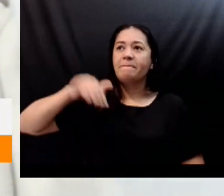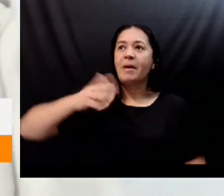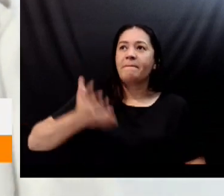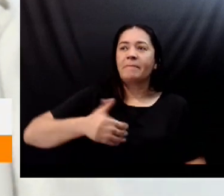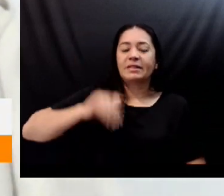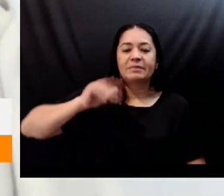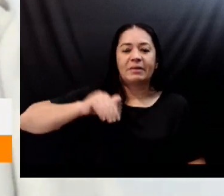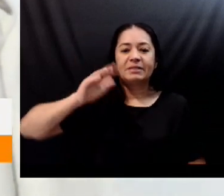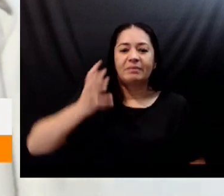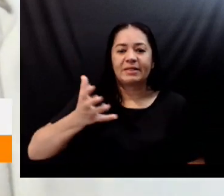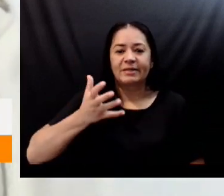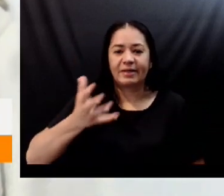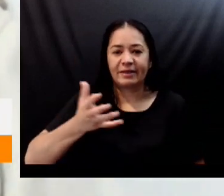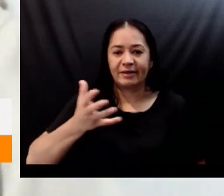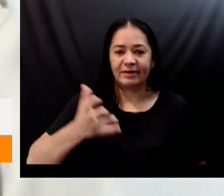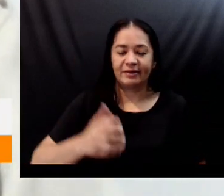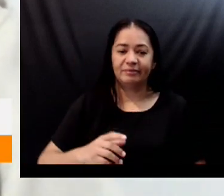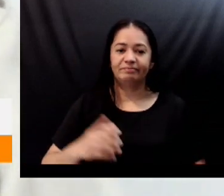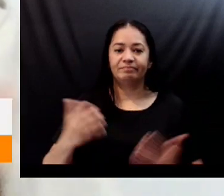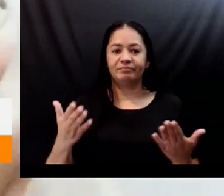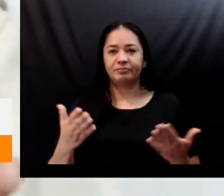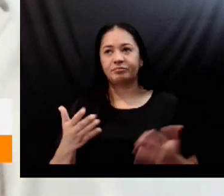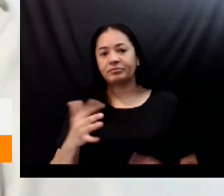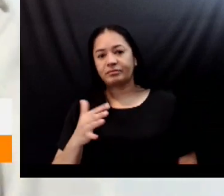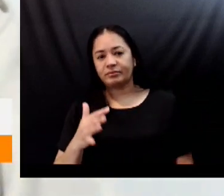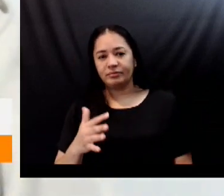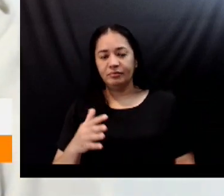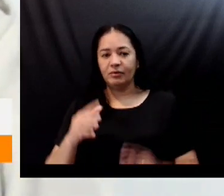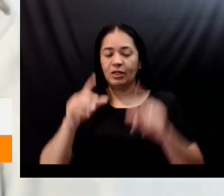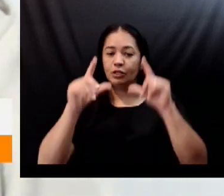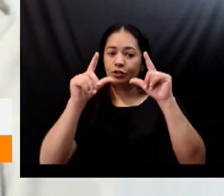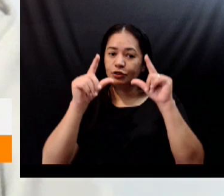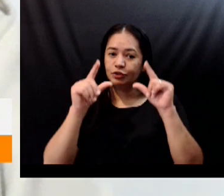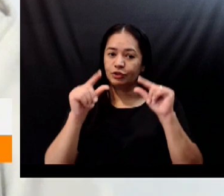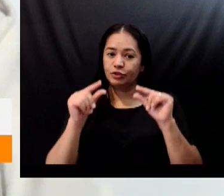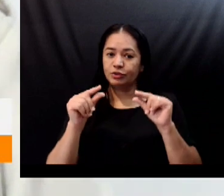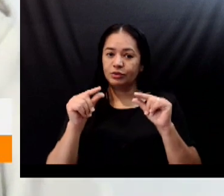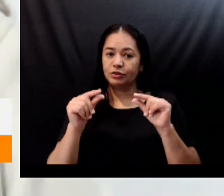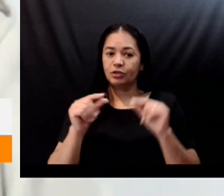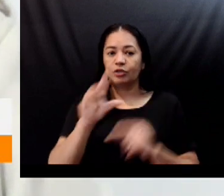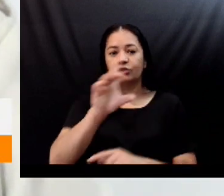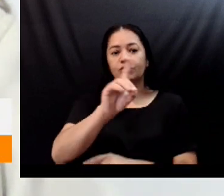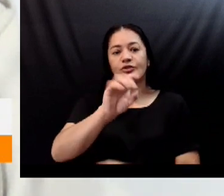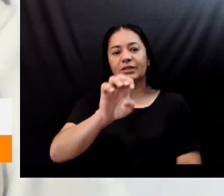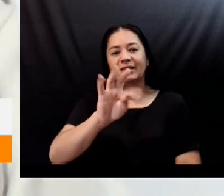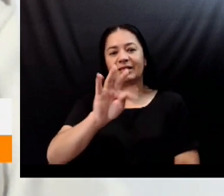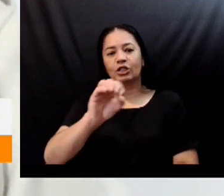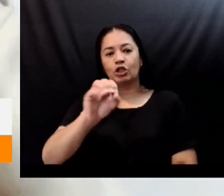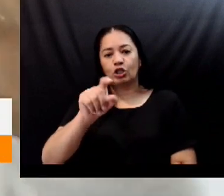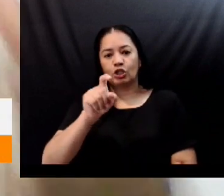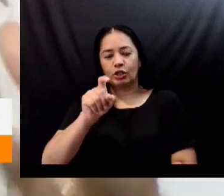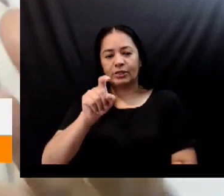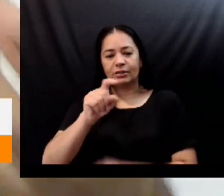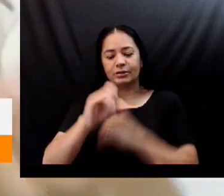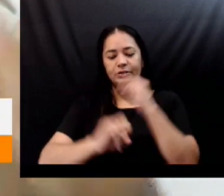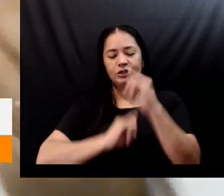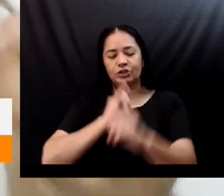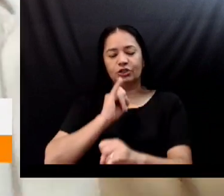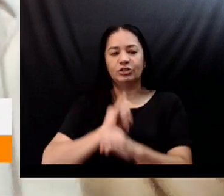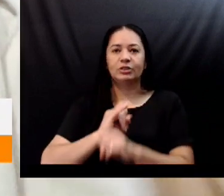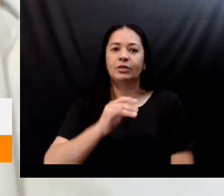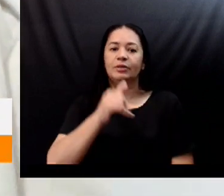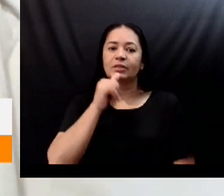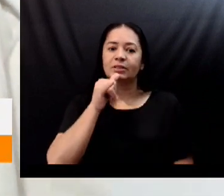né? Então, talvez diminuir. Eu gosto do detox digital. Então, por exemplo, se eu não consigo